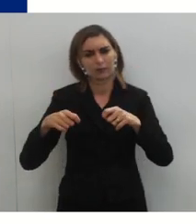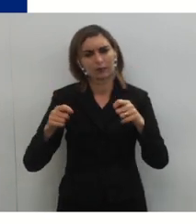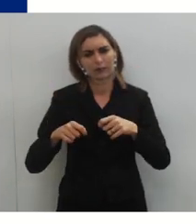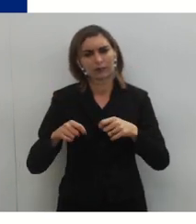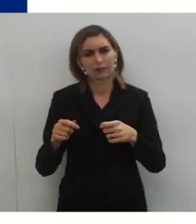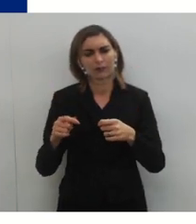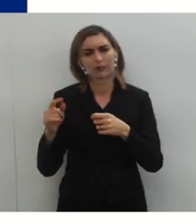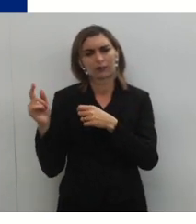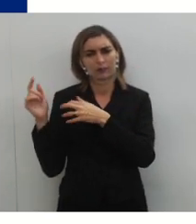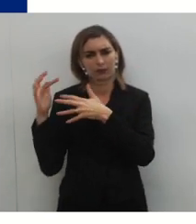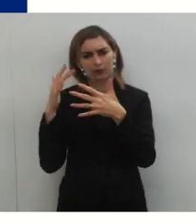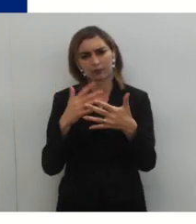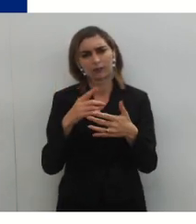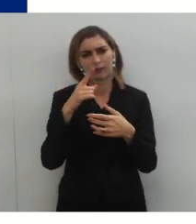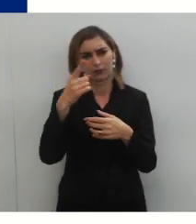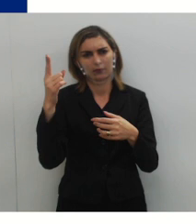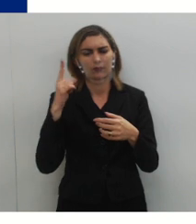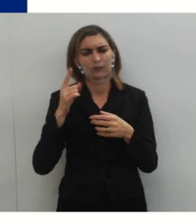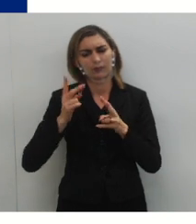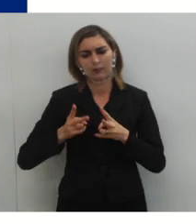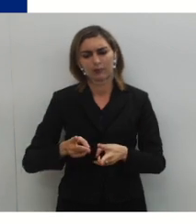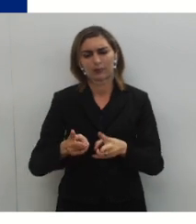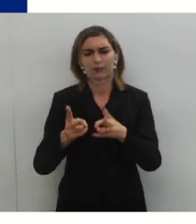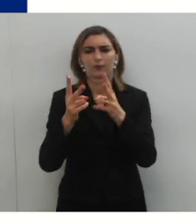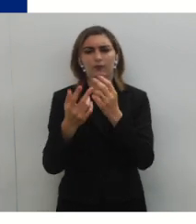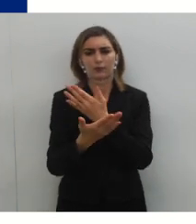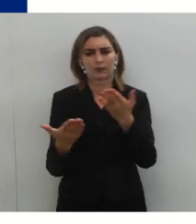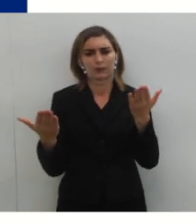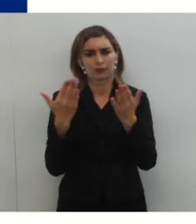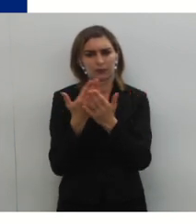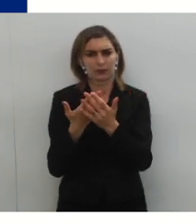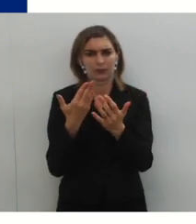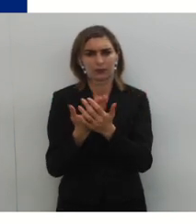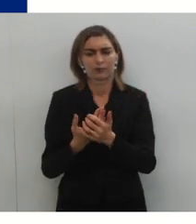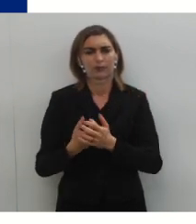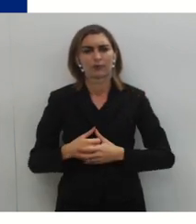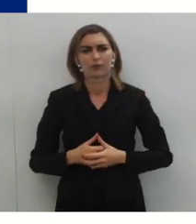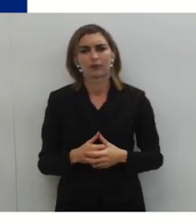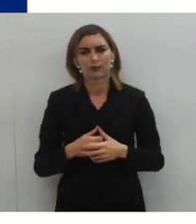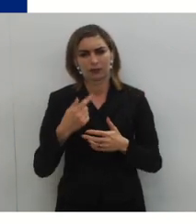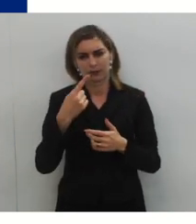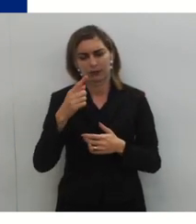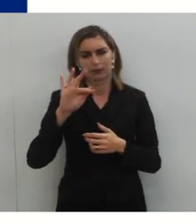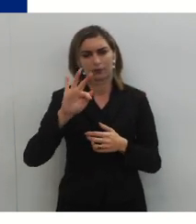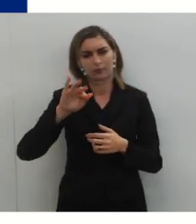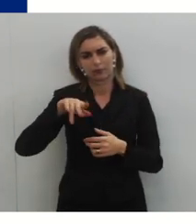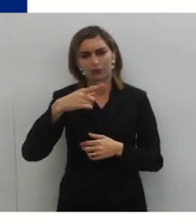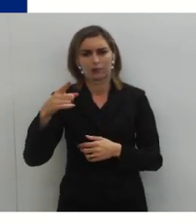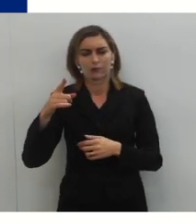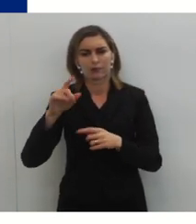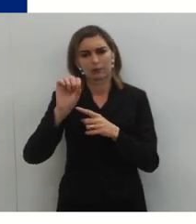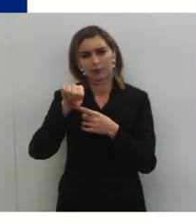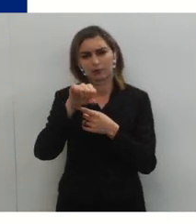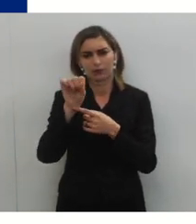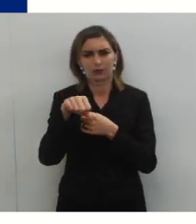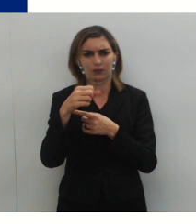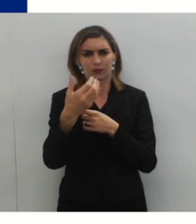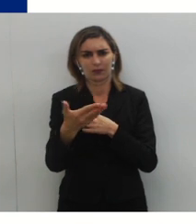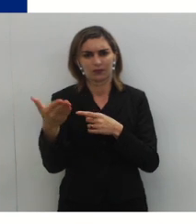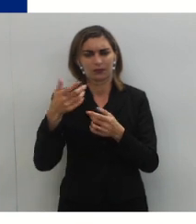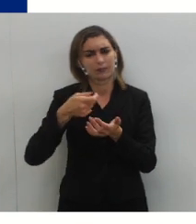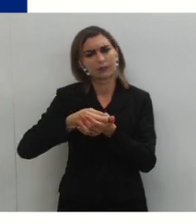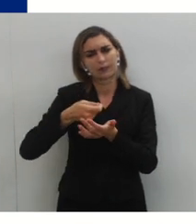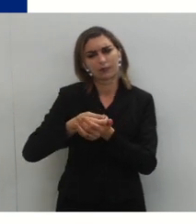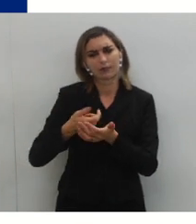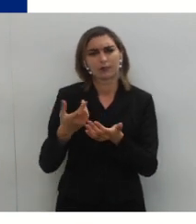essa retomada e daí seguir com o nosso estudo. A função do sujeito deve